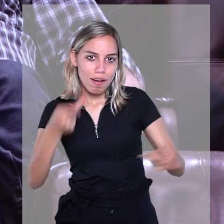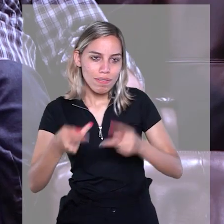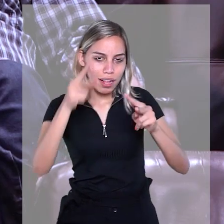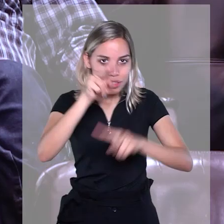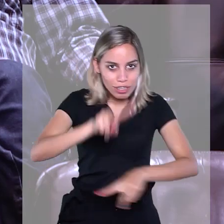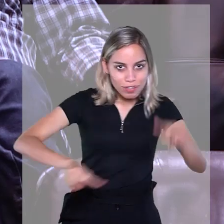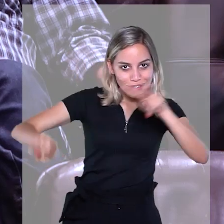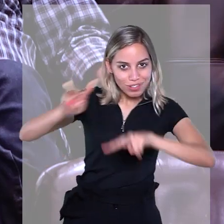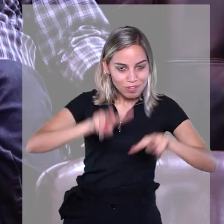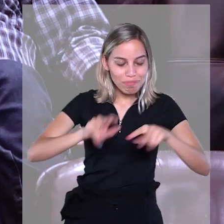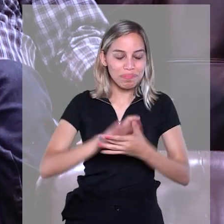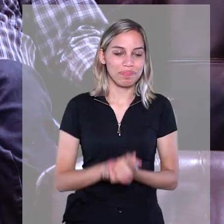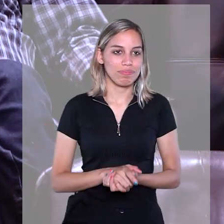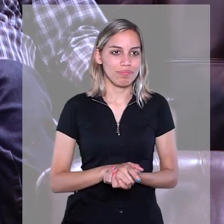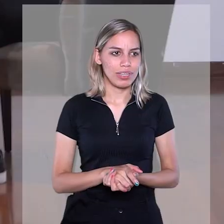com esses grandes